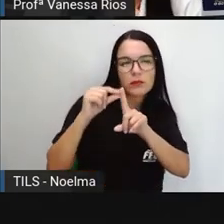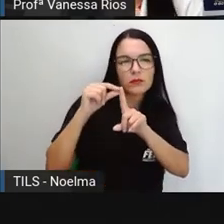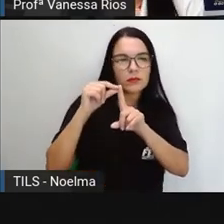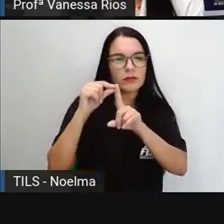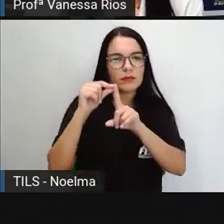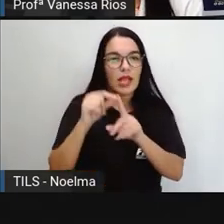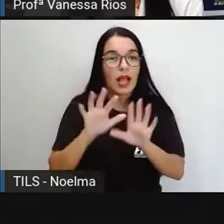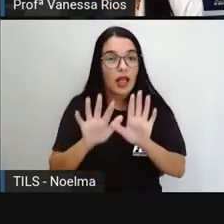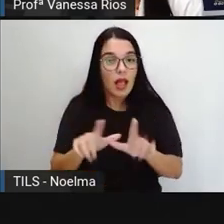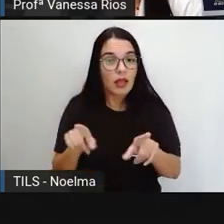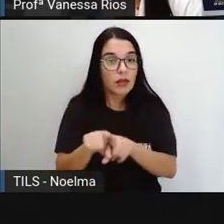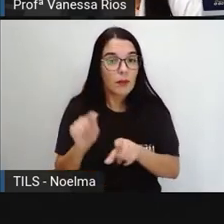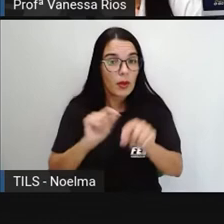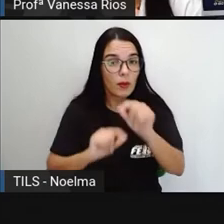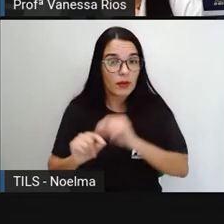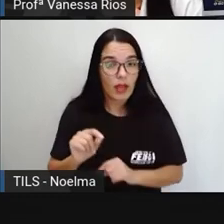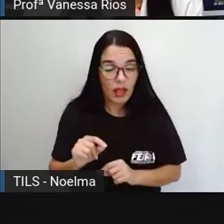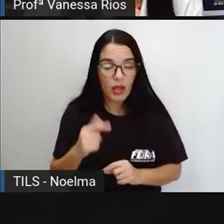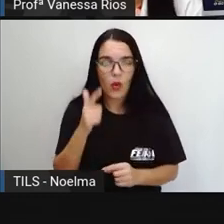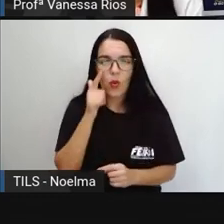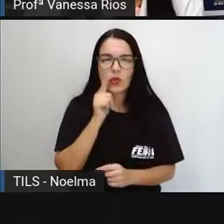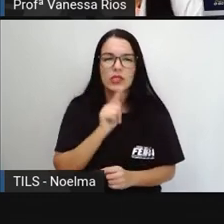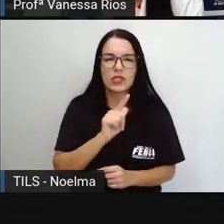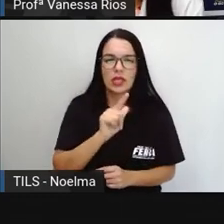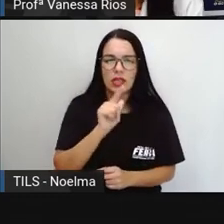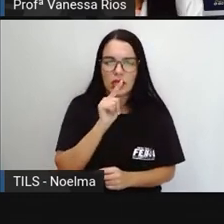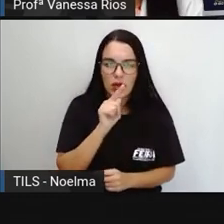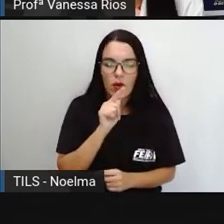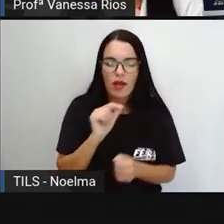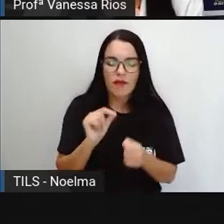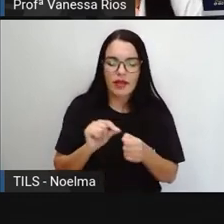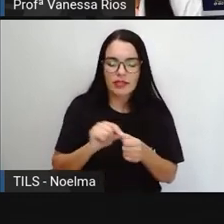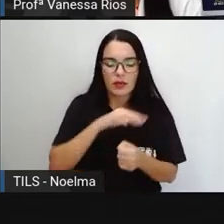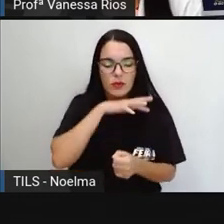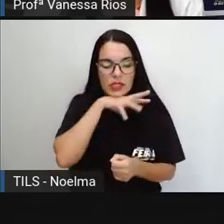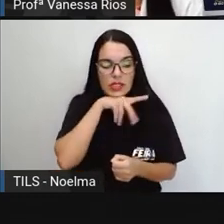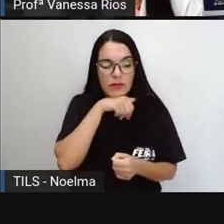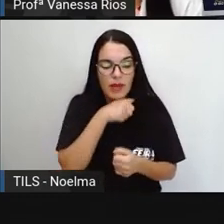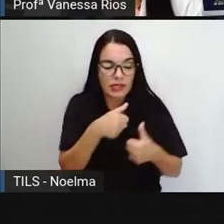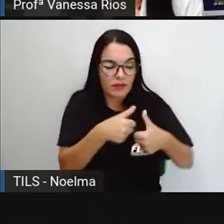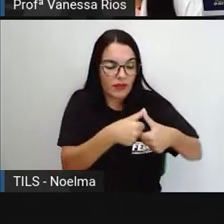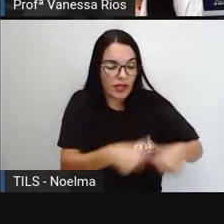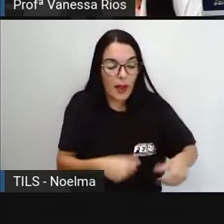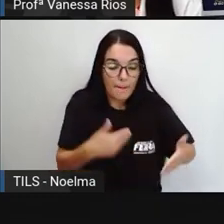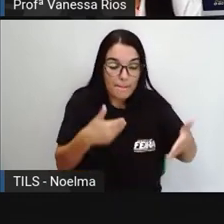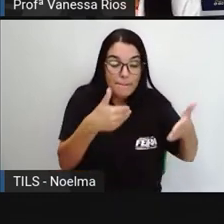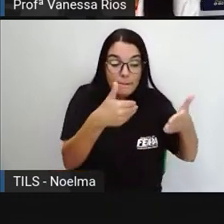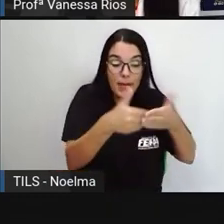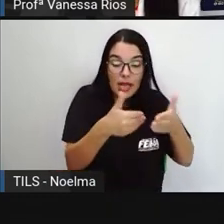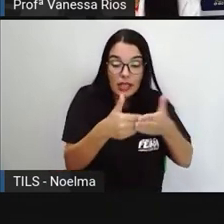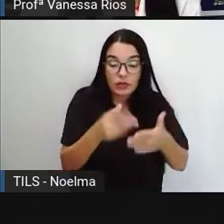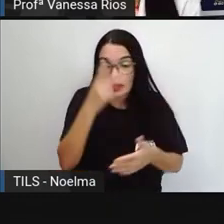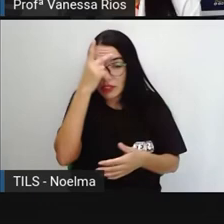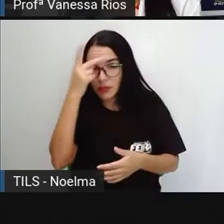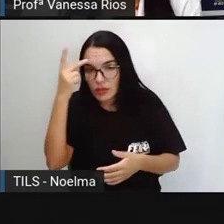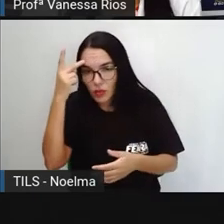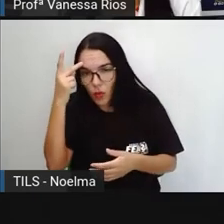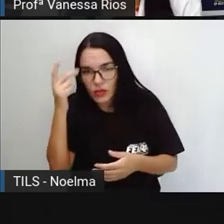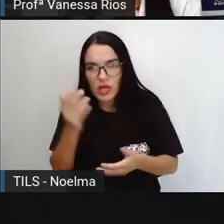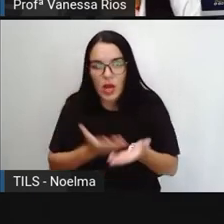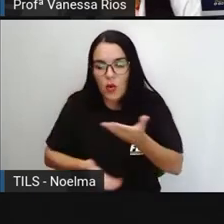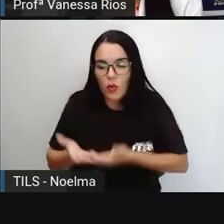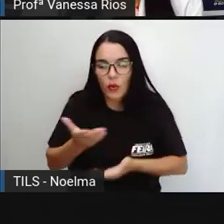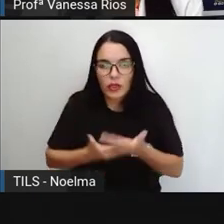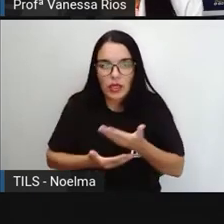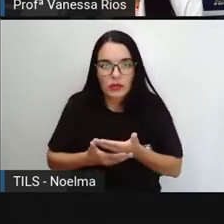ferramentas, transformaria o ser humano em um indivíduo sedentário e com isso podia começar a desfrutar de uma melhor qualidade de